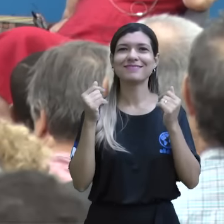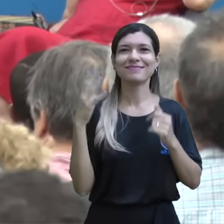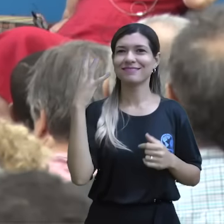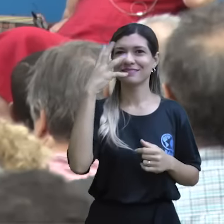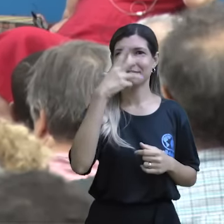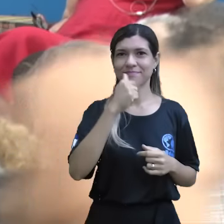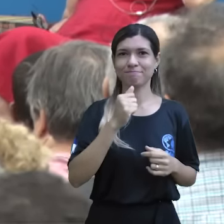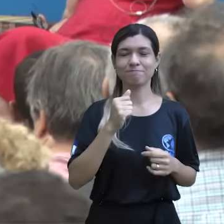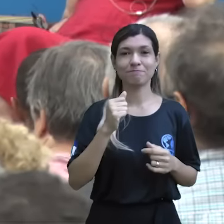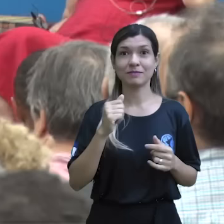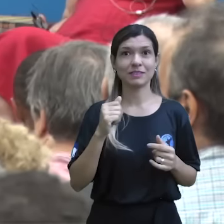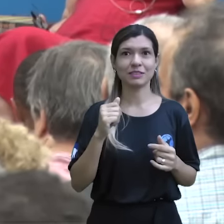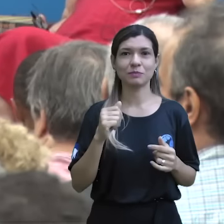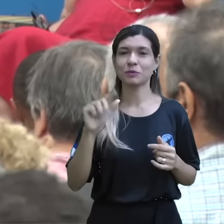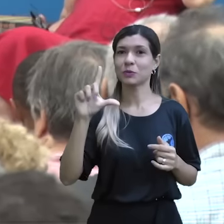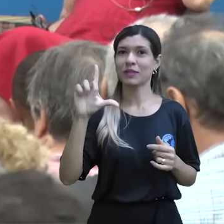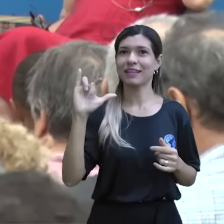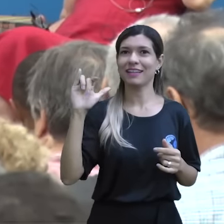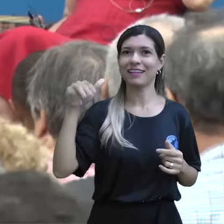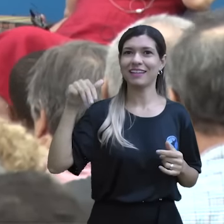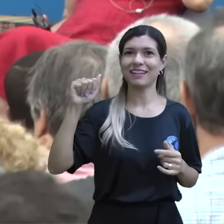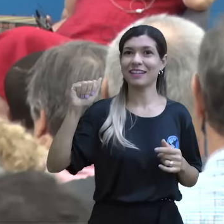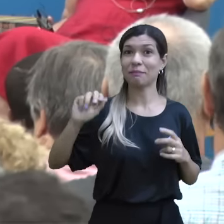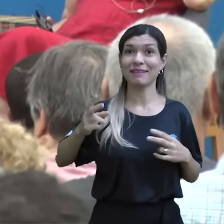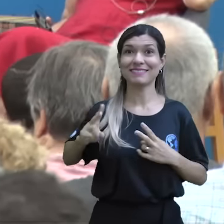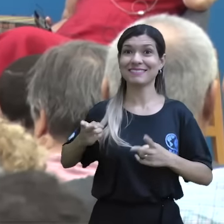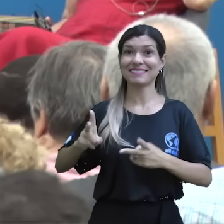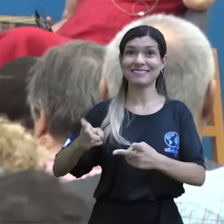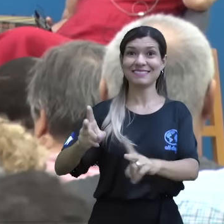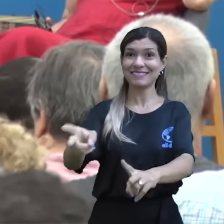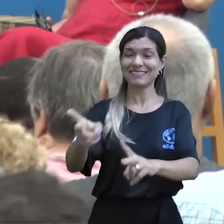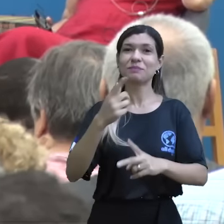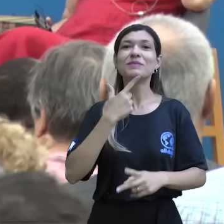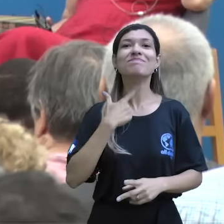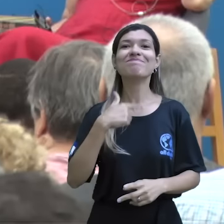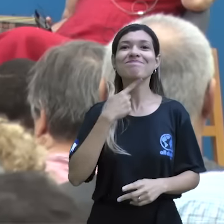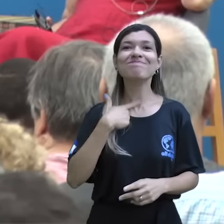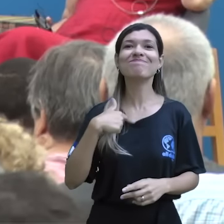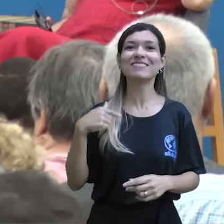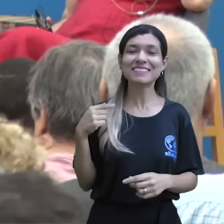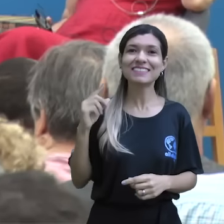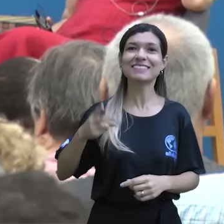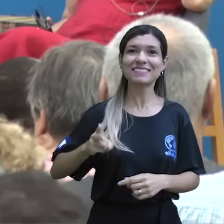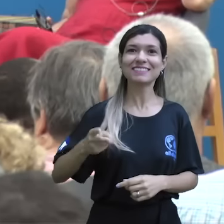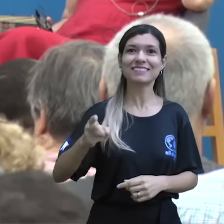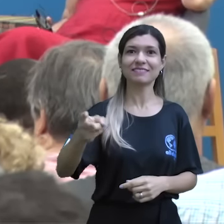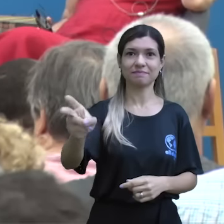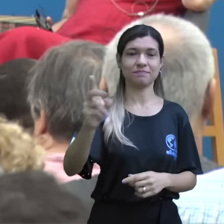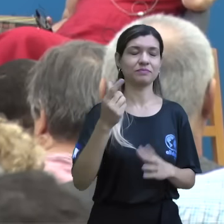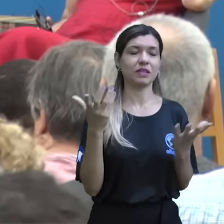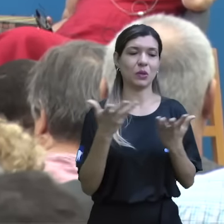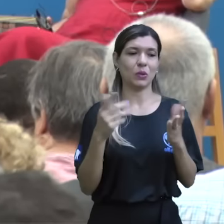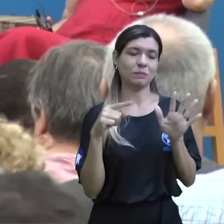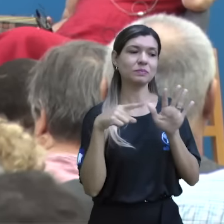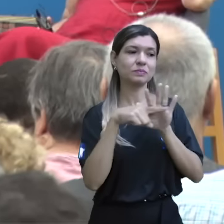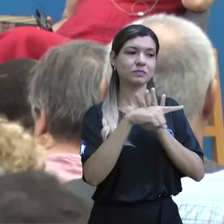Então, assim, a pergunta mais mesmo, só para ilustrar mesmo, vocês consideram o Lima Barreto o